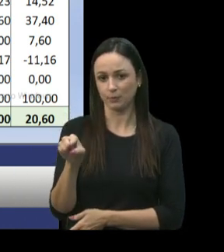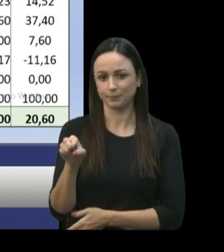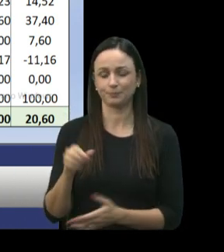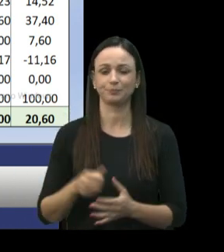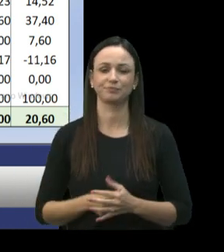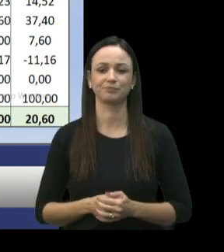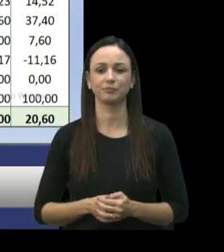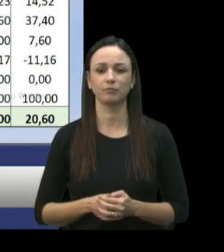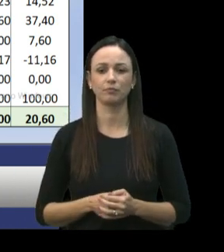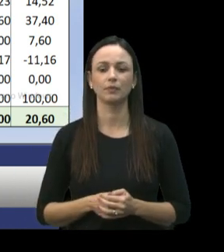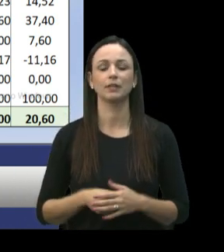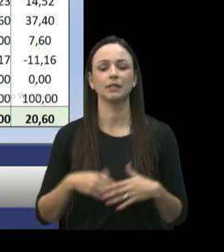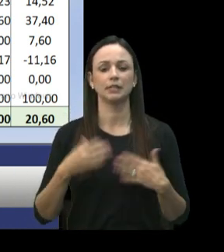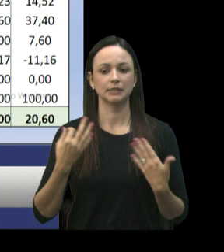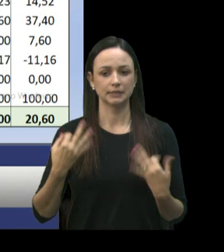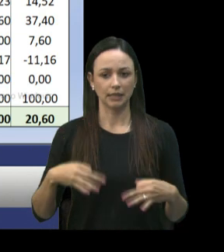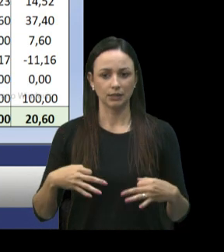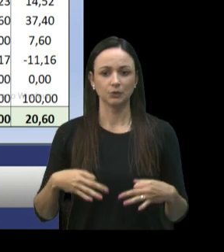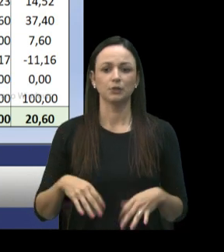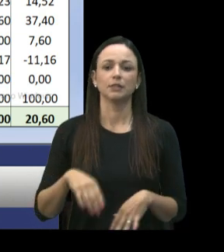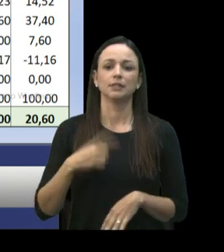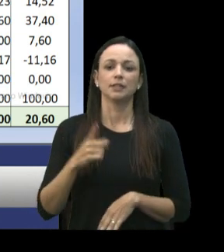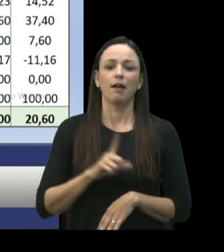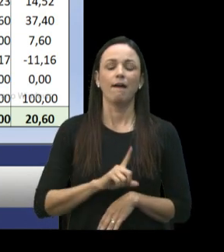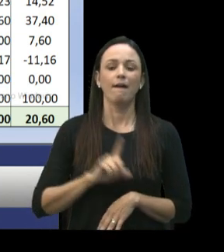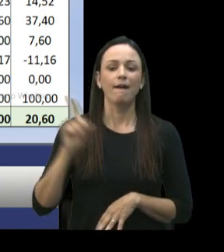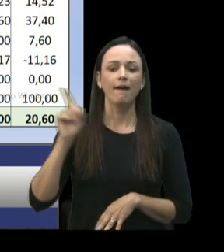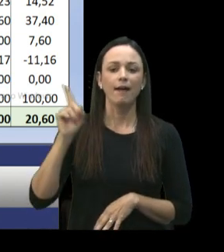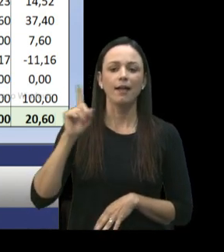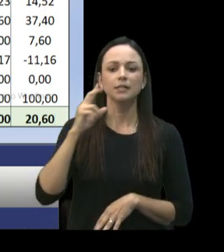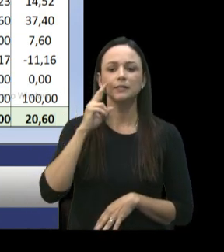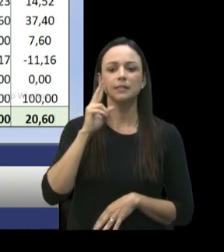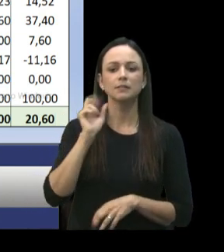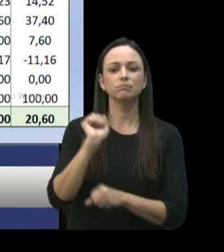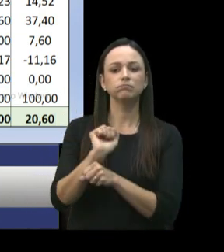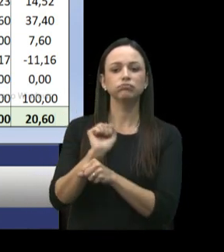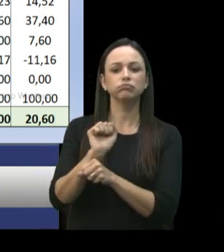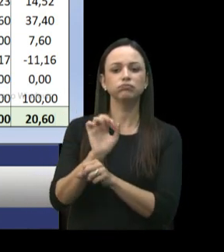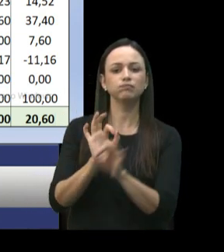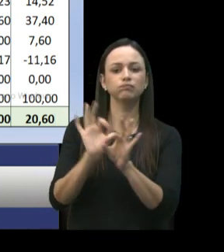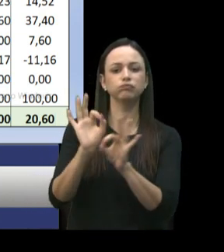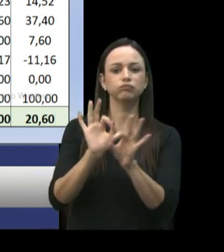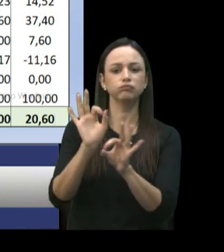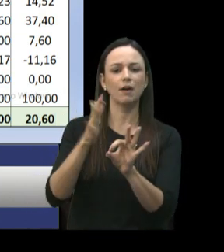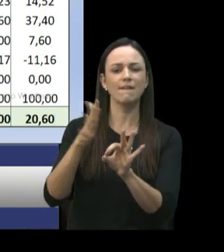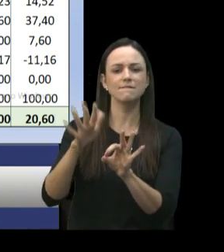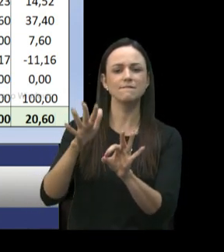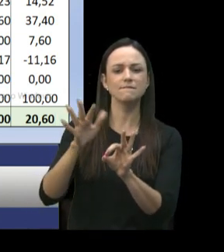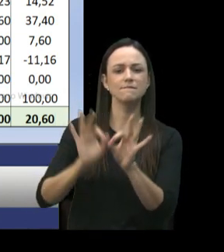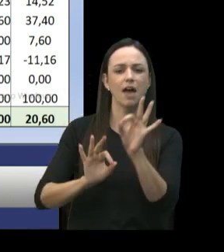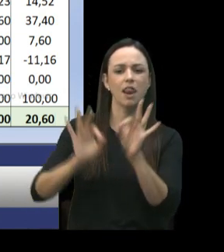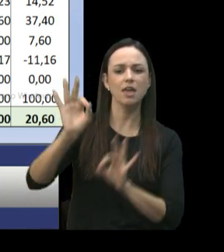431.240.000, certo? Então, é uma estimativa que gerou uma variação de aproximadamente